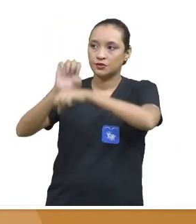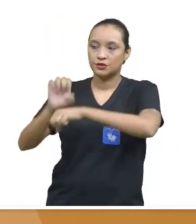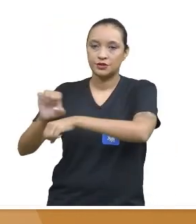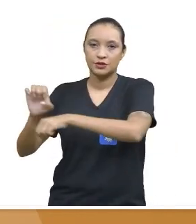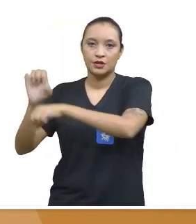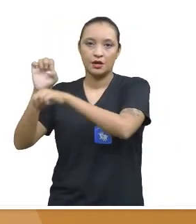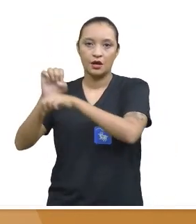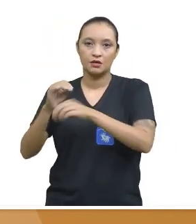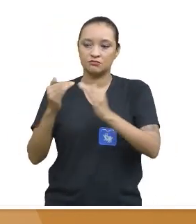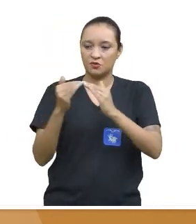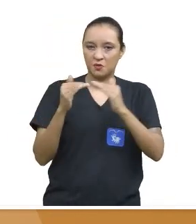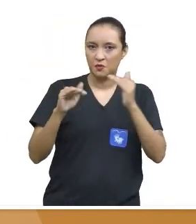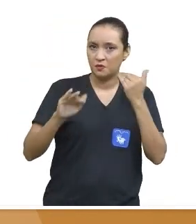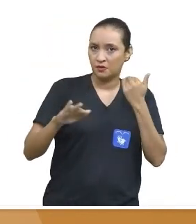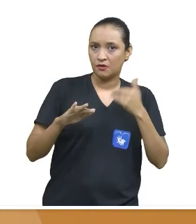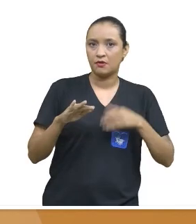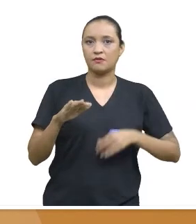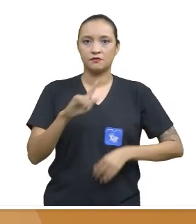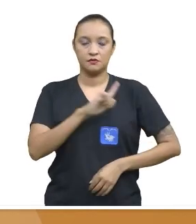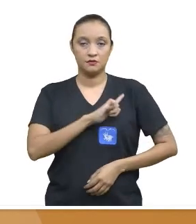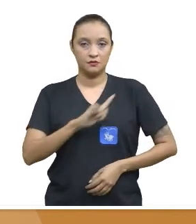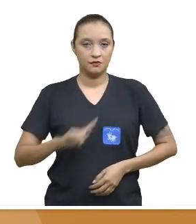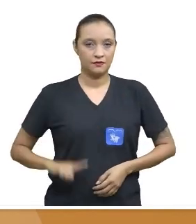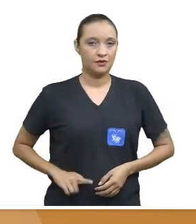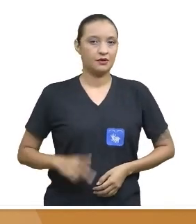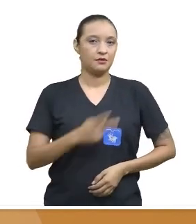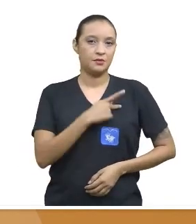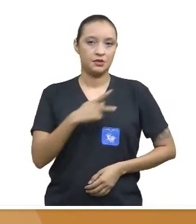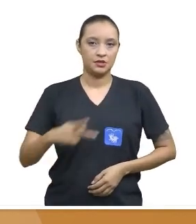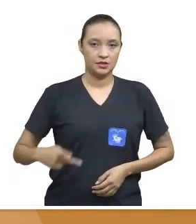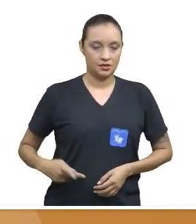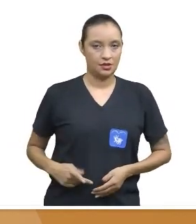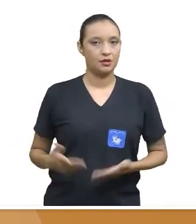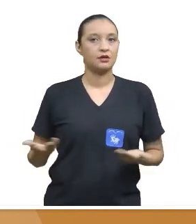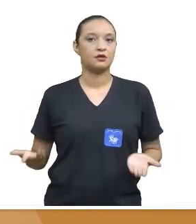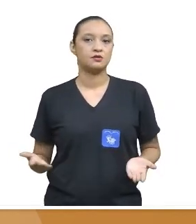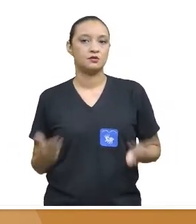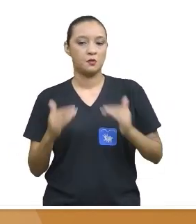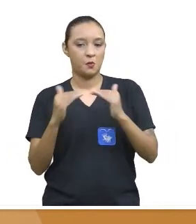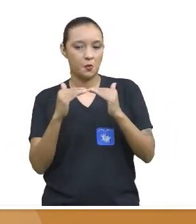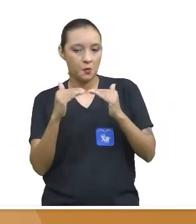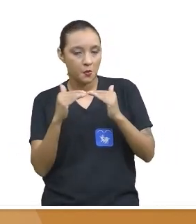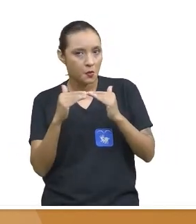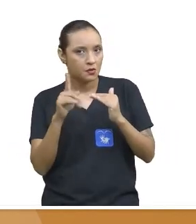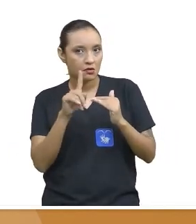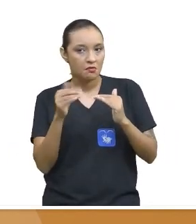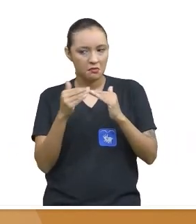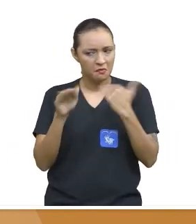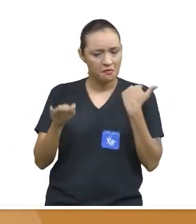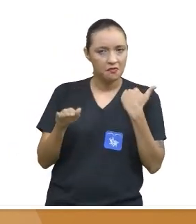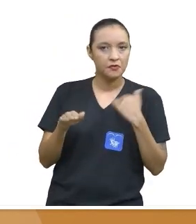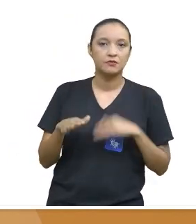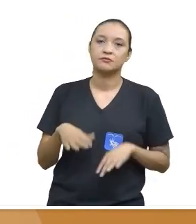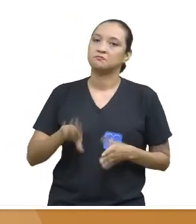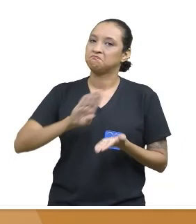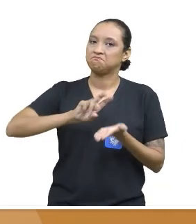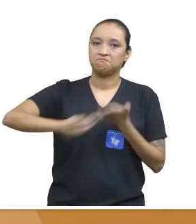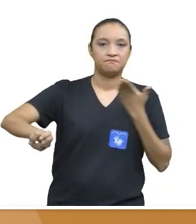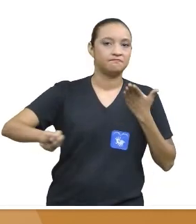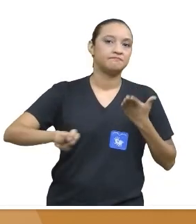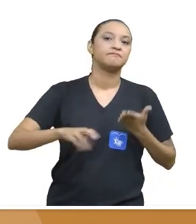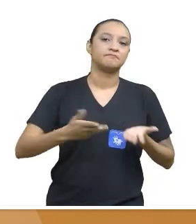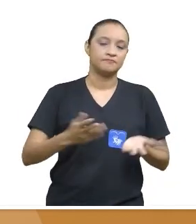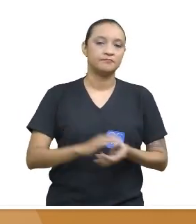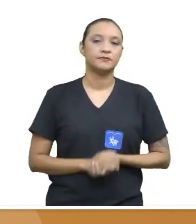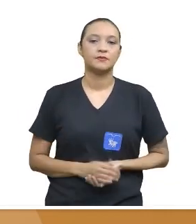governadores ali colocados nessa situação de estarem favoráveis ao governo, eram destituídos, como aconteceu no